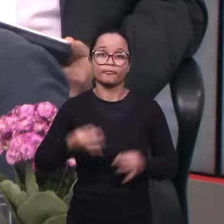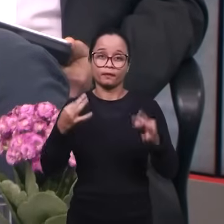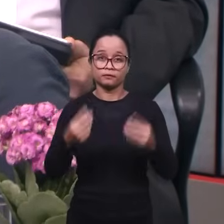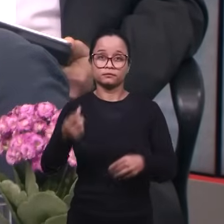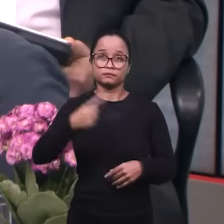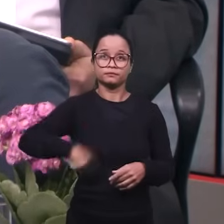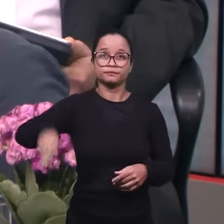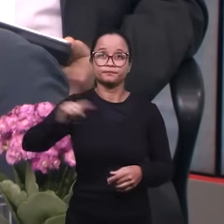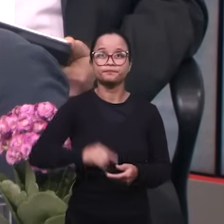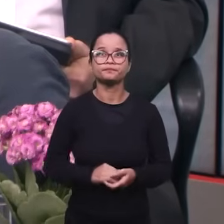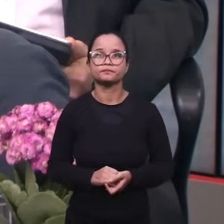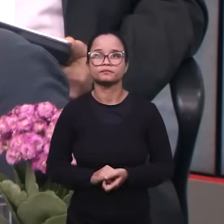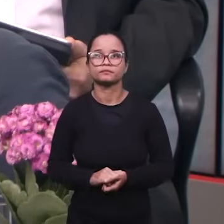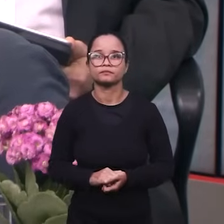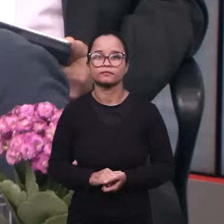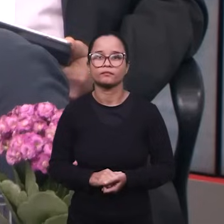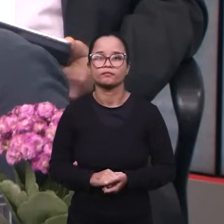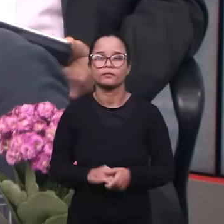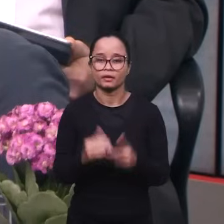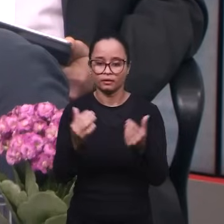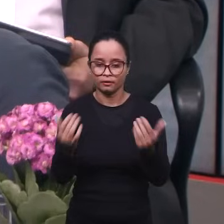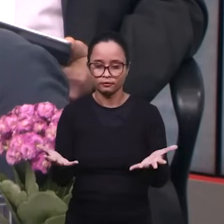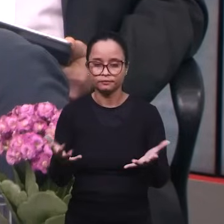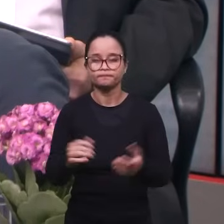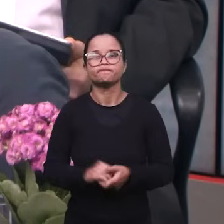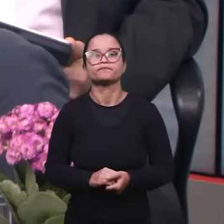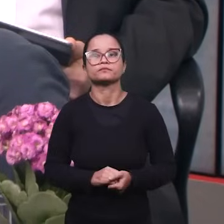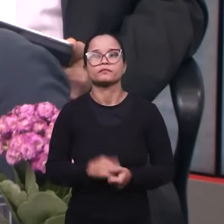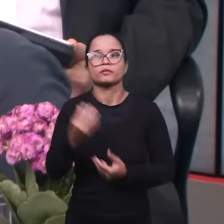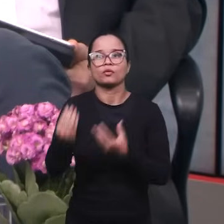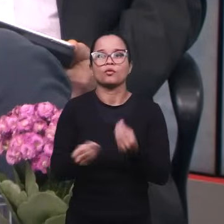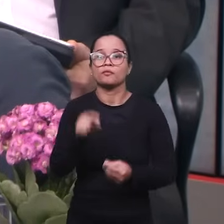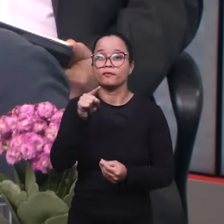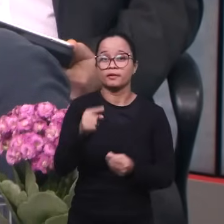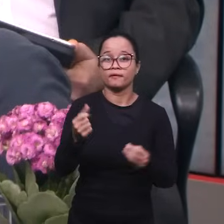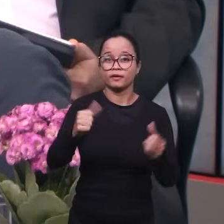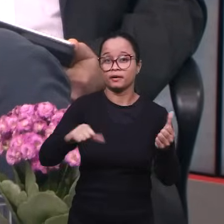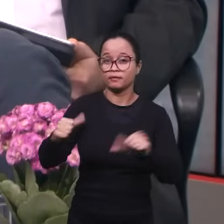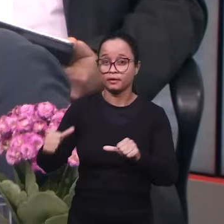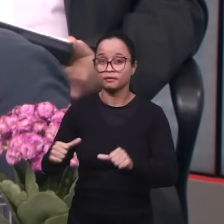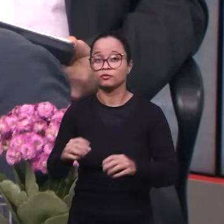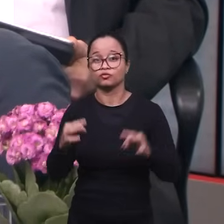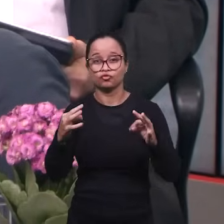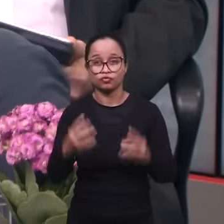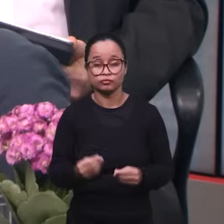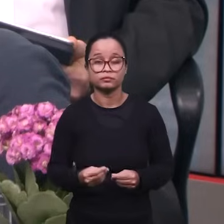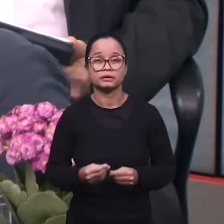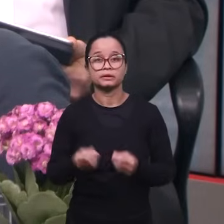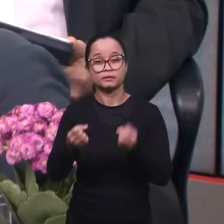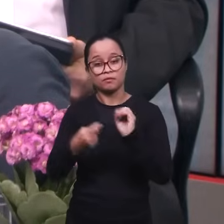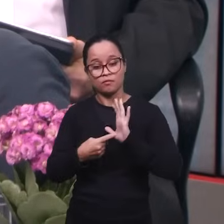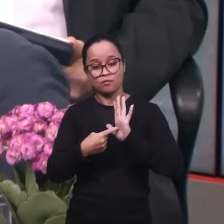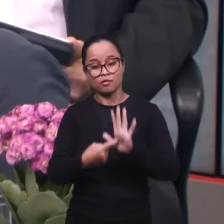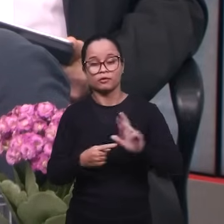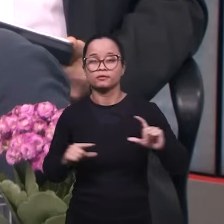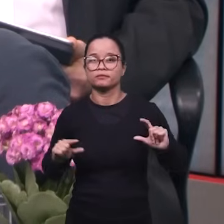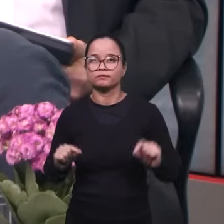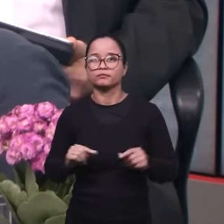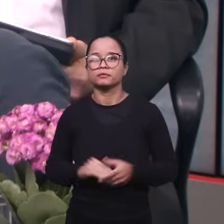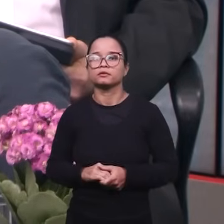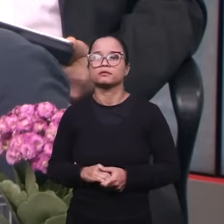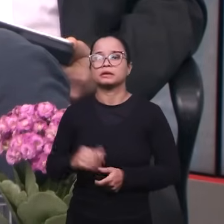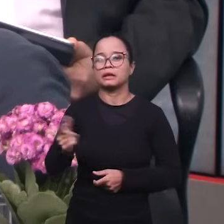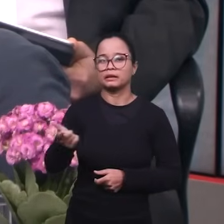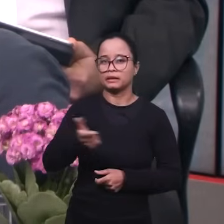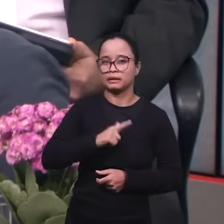vida de todos nós. Então, como que você avalia isso no que diz respeito